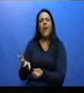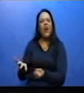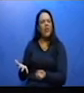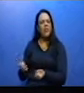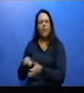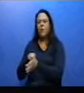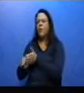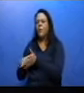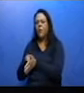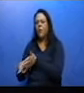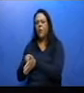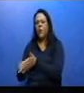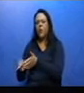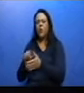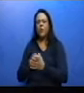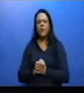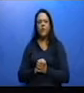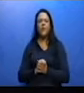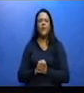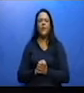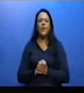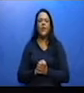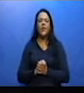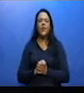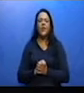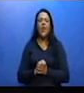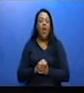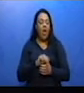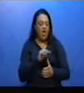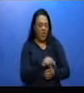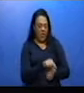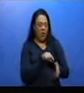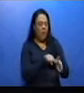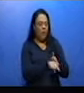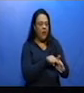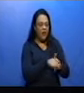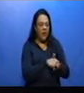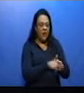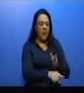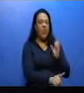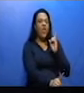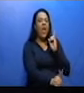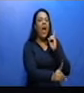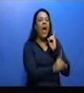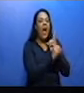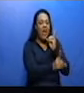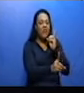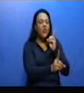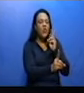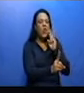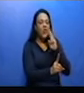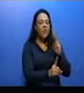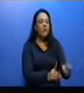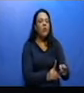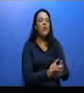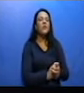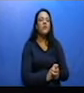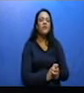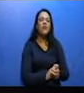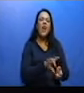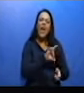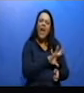pesquisar. Por meio de pesquisa, podemos descobrir a resposta para cada pergunta